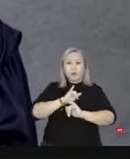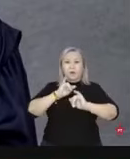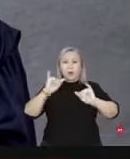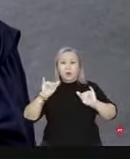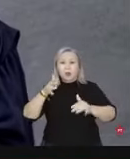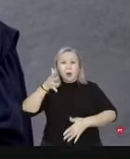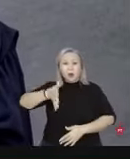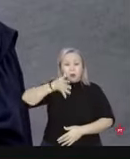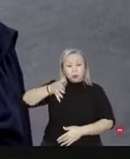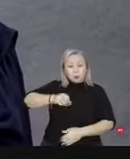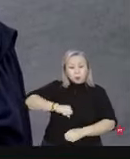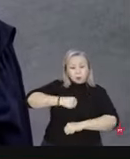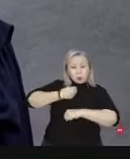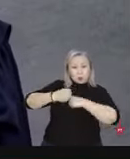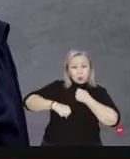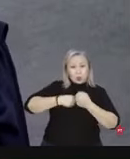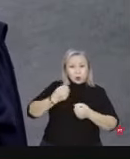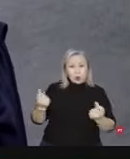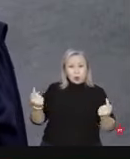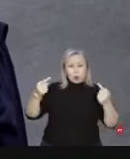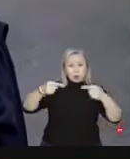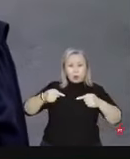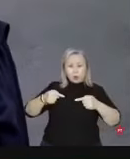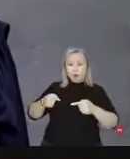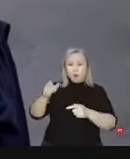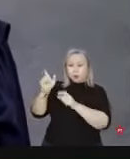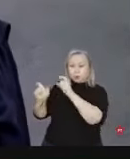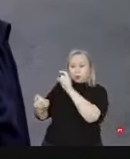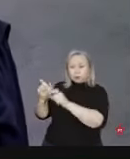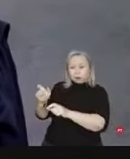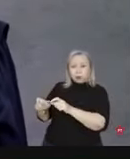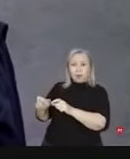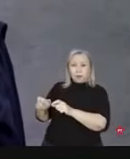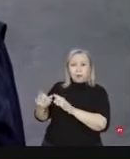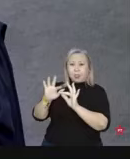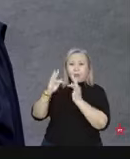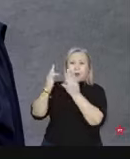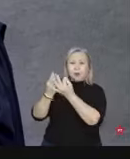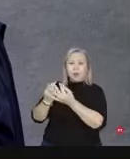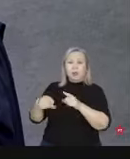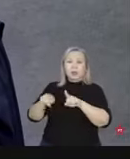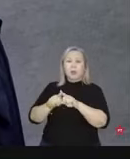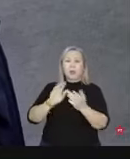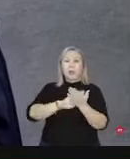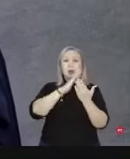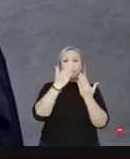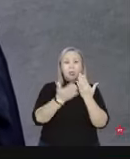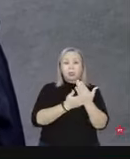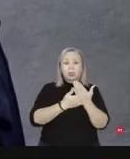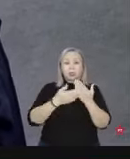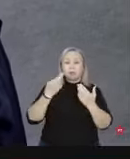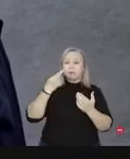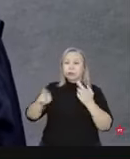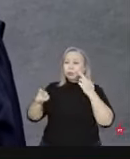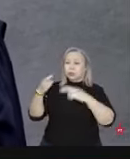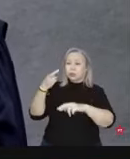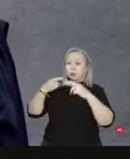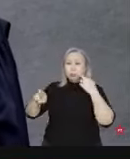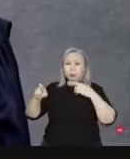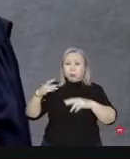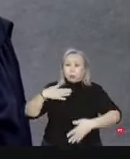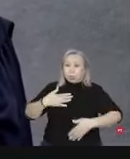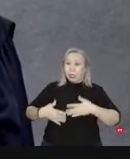discurso de ódio contra seus membros e familiares, inclusive ameaçando-os verbal e